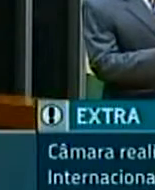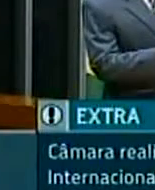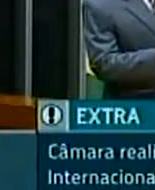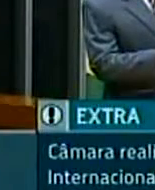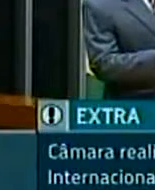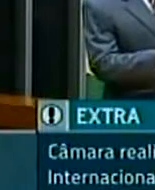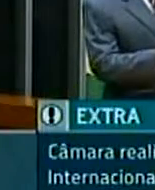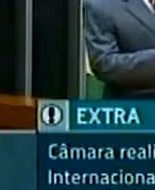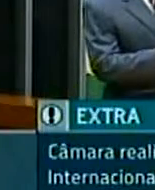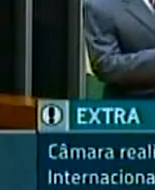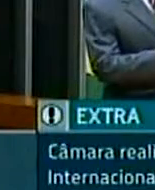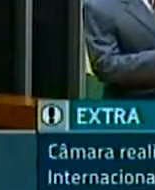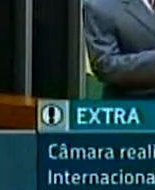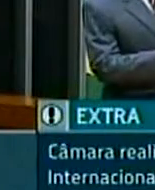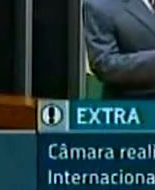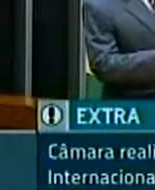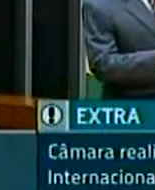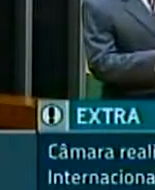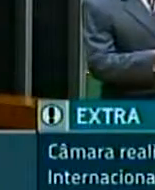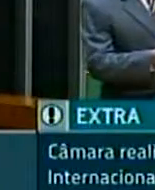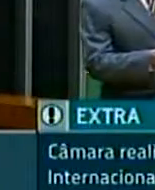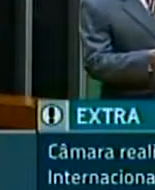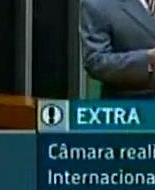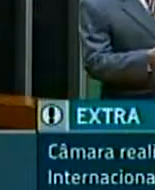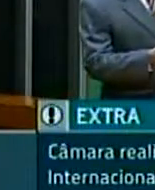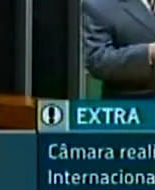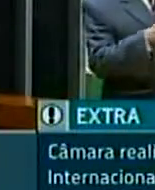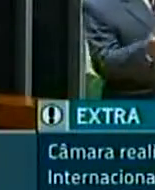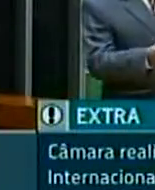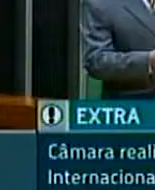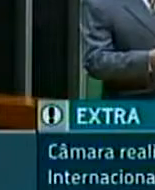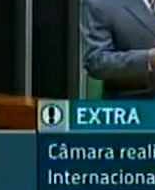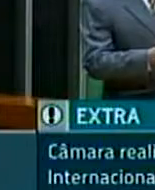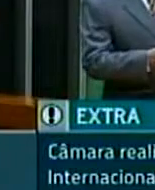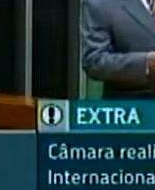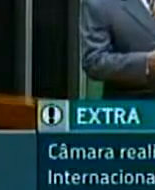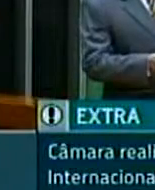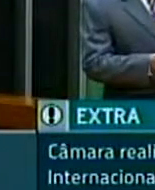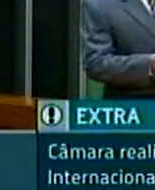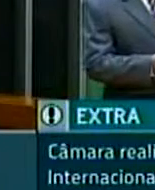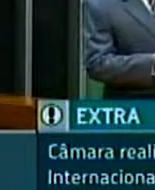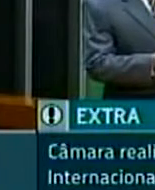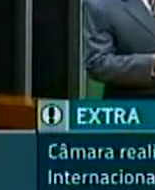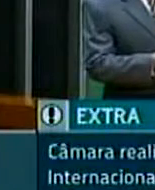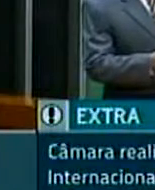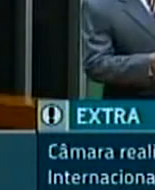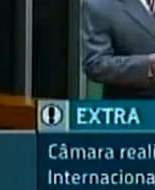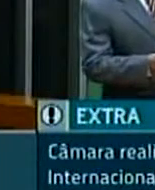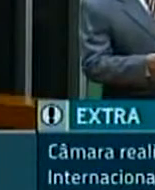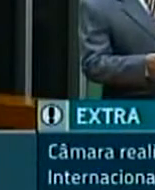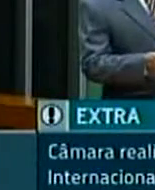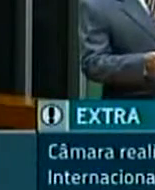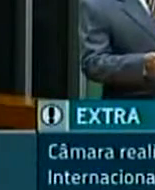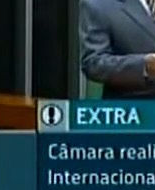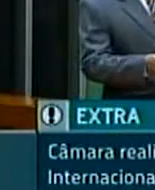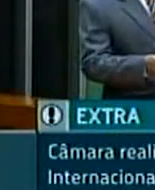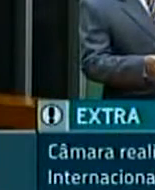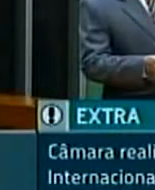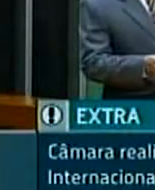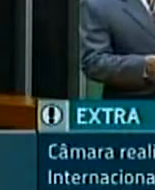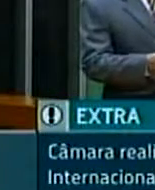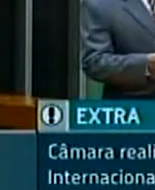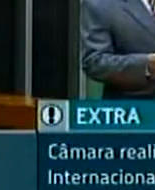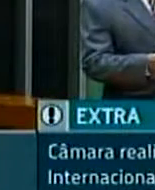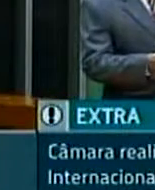majoritário para o parlamento e o sistema de voto proporcional. Essas são algumas ações que deveremos discutir, senhor